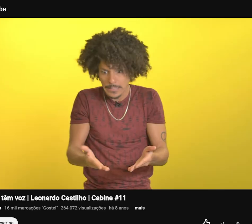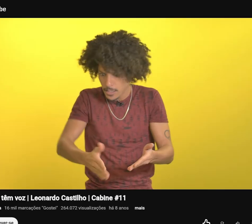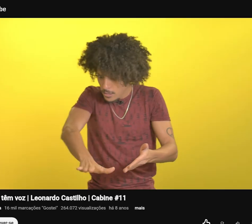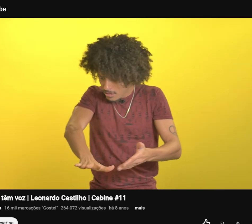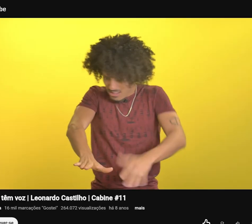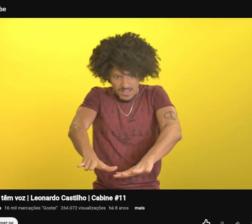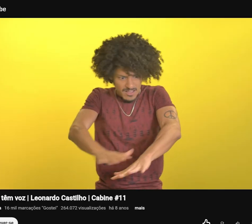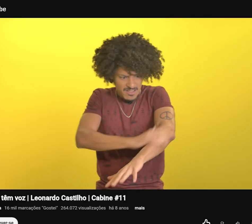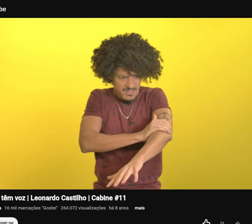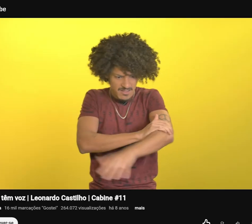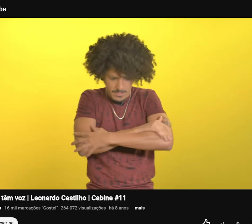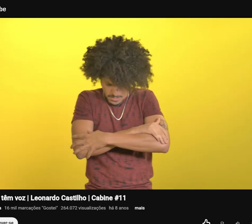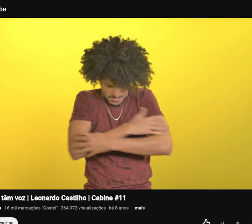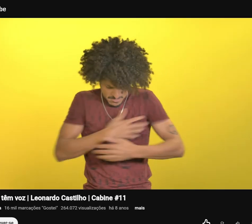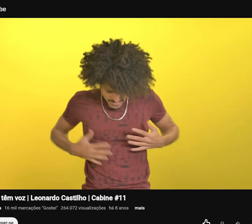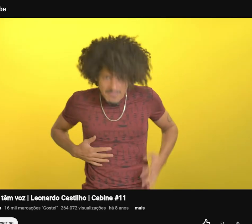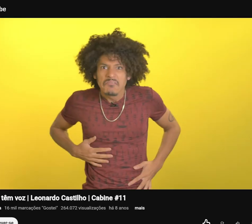completo.